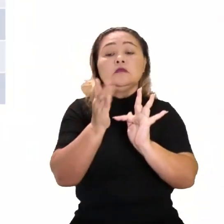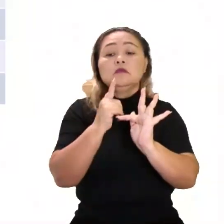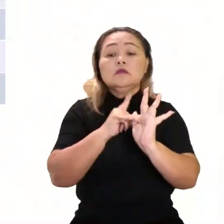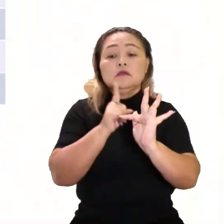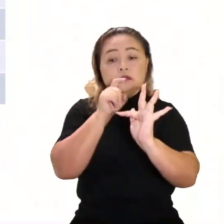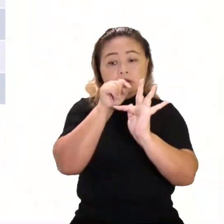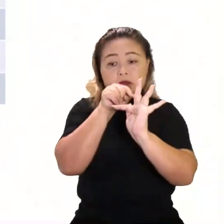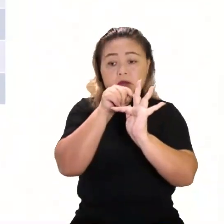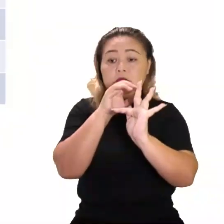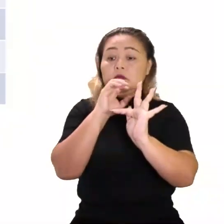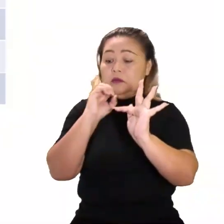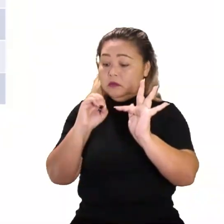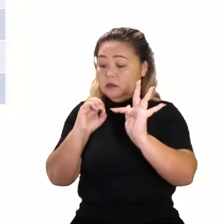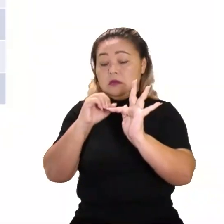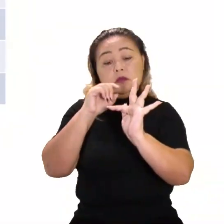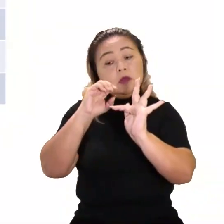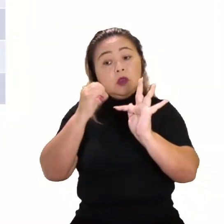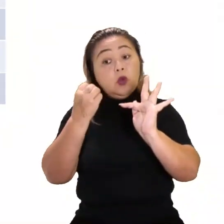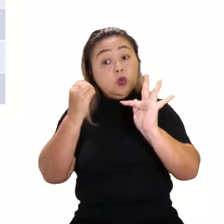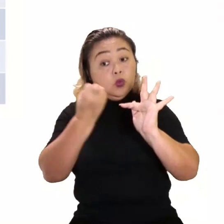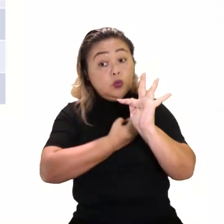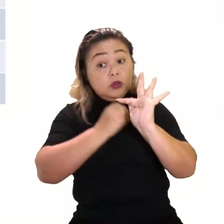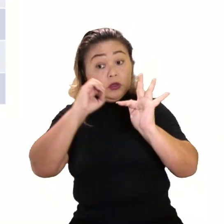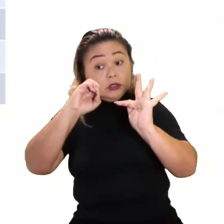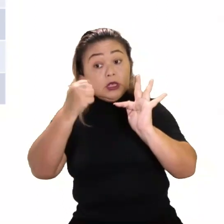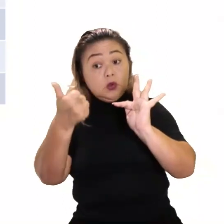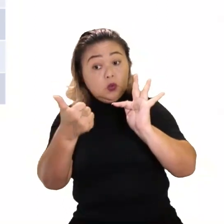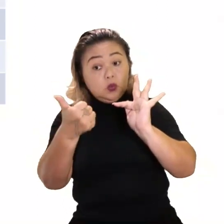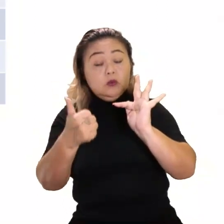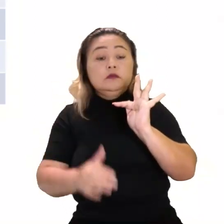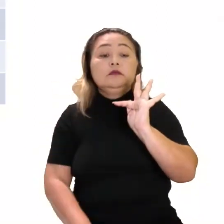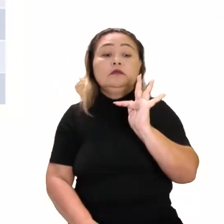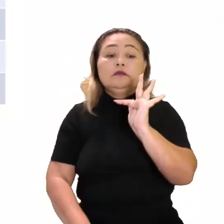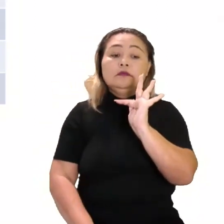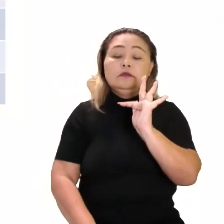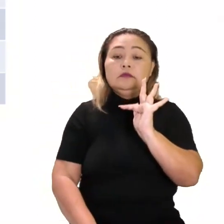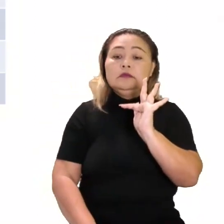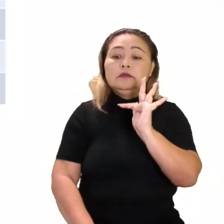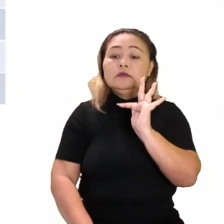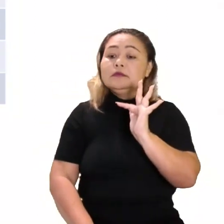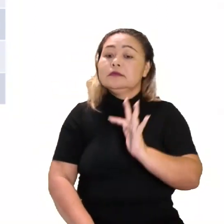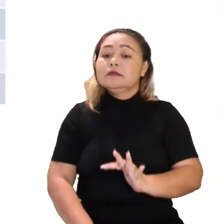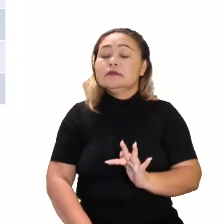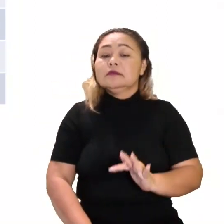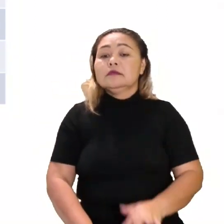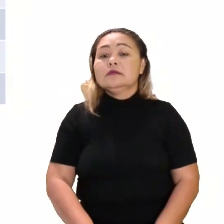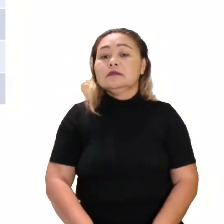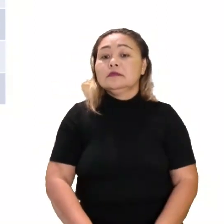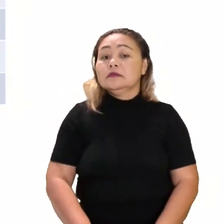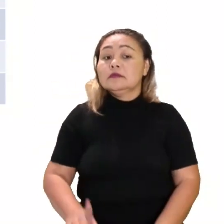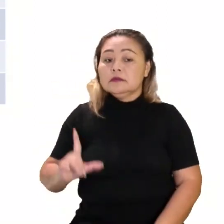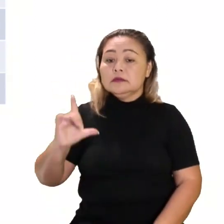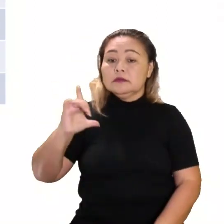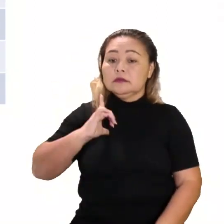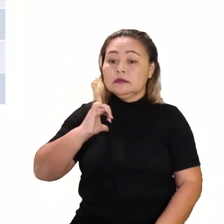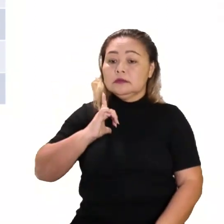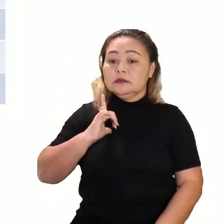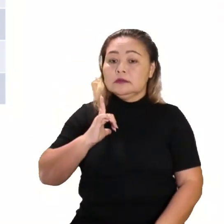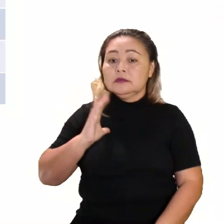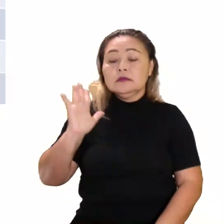começa no ponto 0,1. 0,1. Né? Nesse caso aqui deu certinho. Beleza. Quando a gente